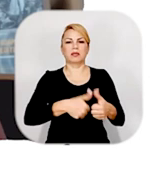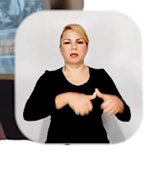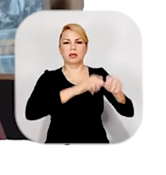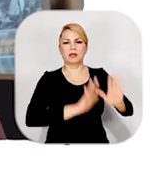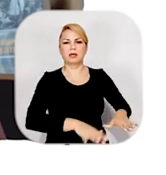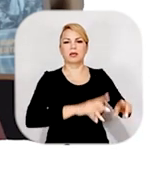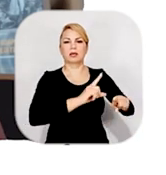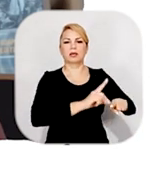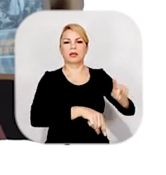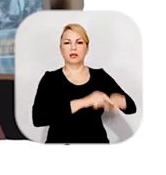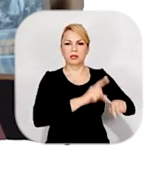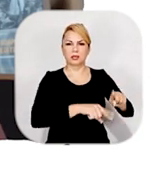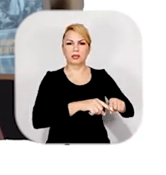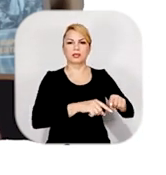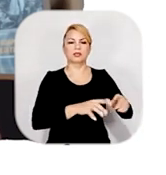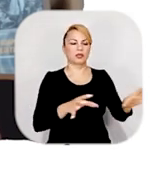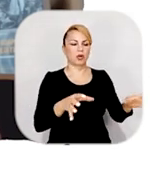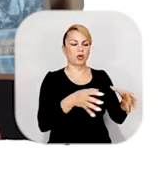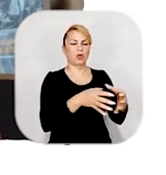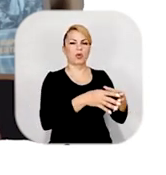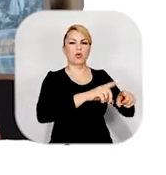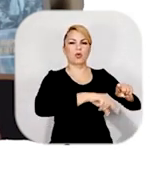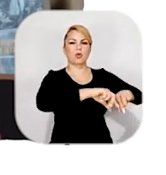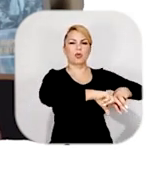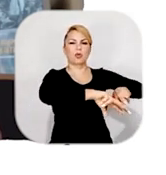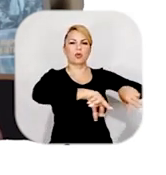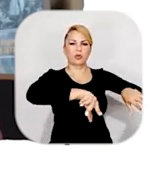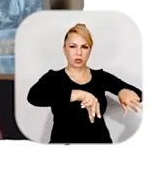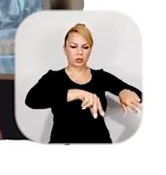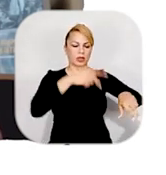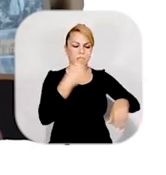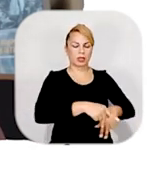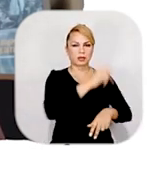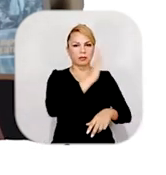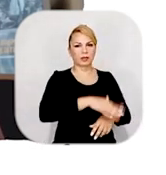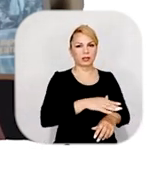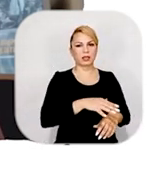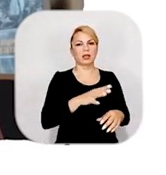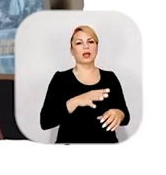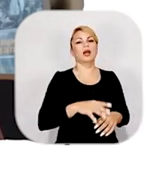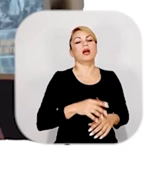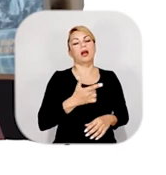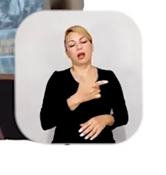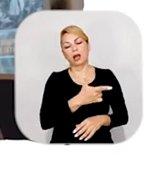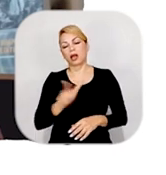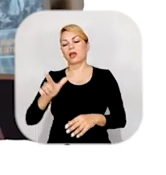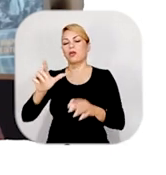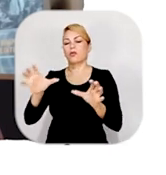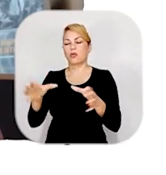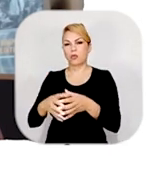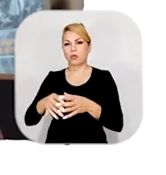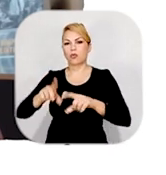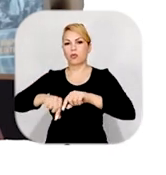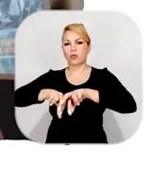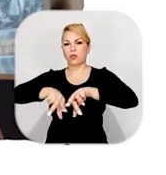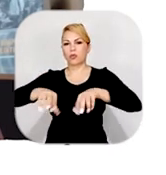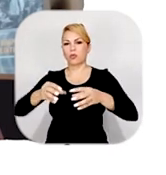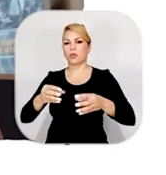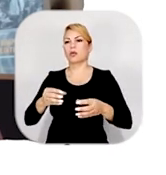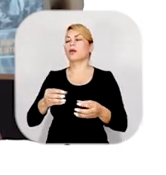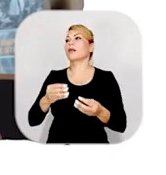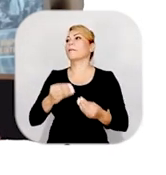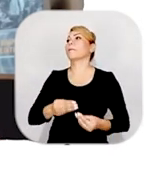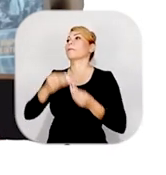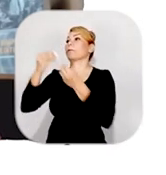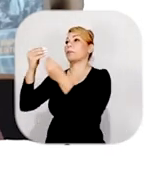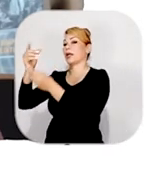ele deixou uma coleção no Brasil e levou outra para a Alemanha. Já as da Bolívia, não, ele só foi, levou